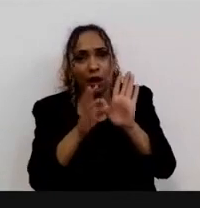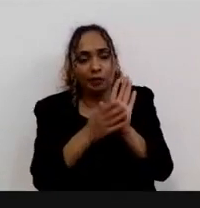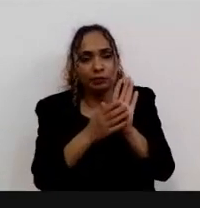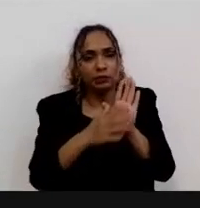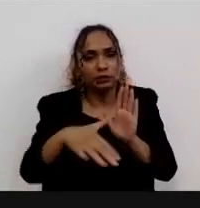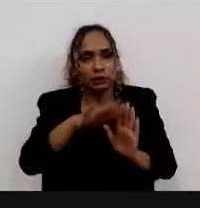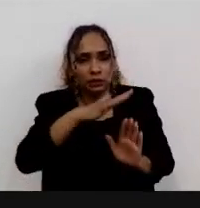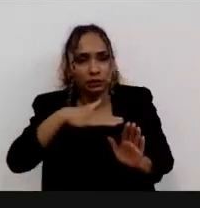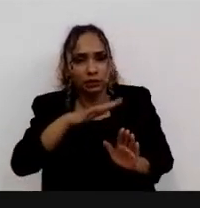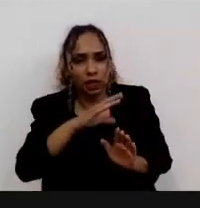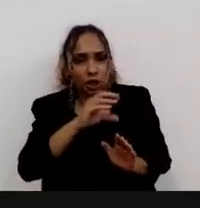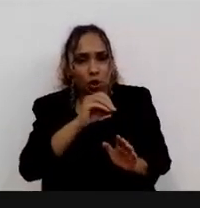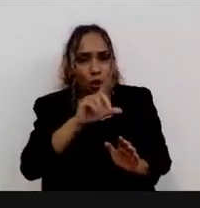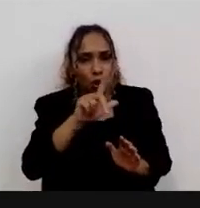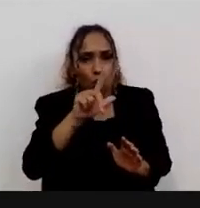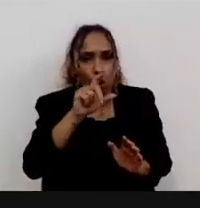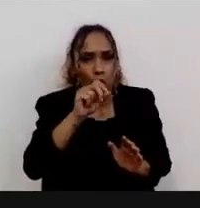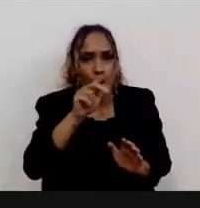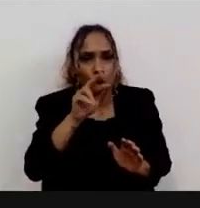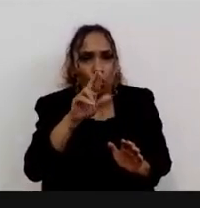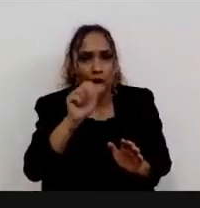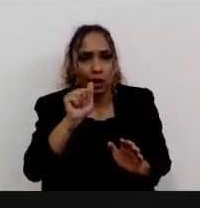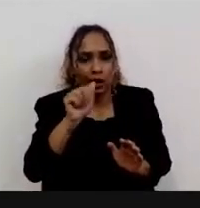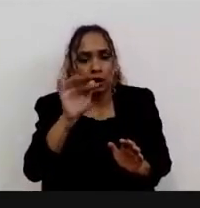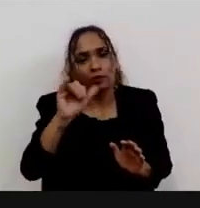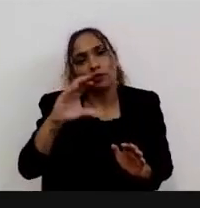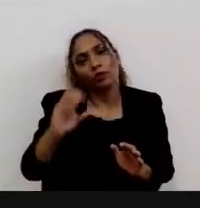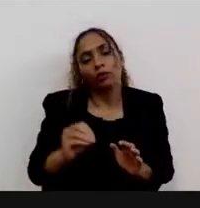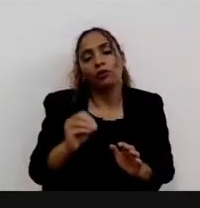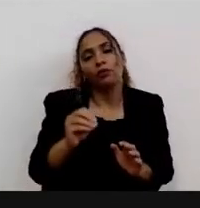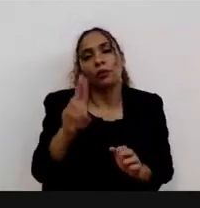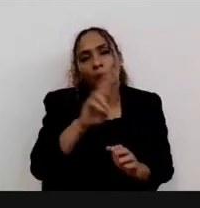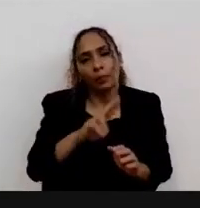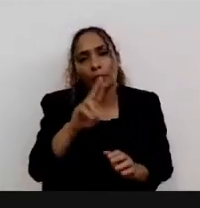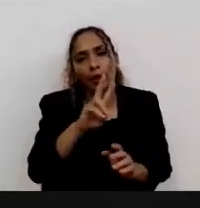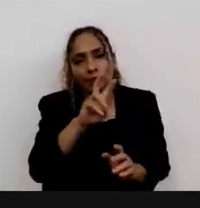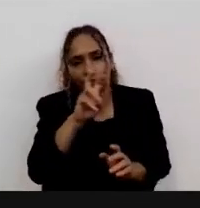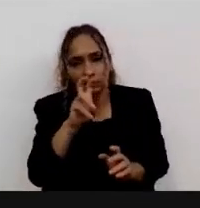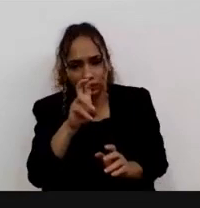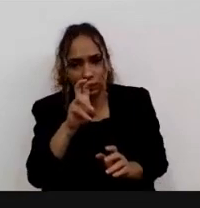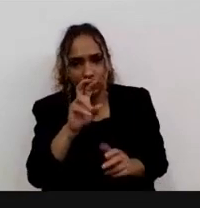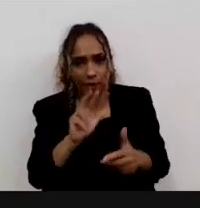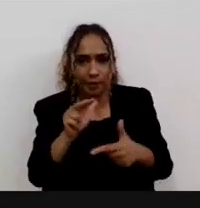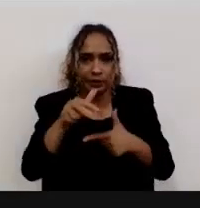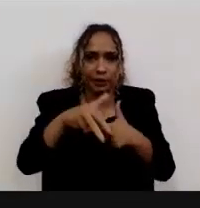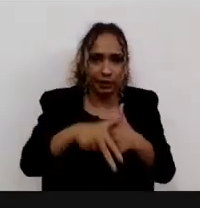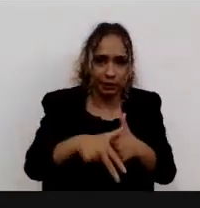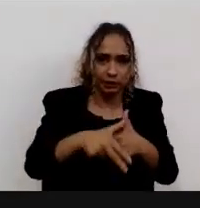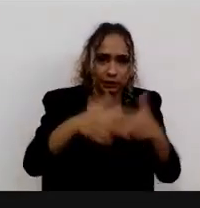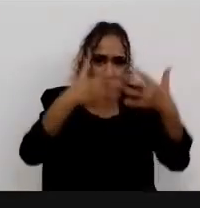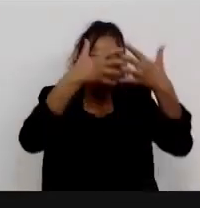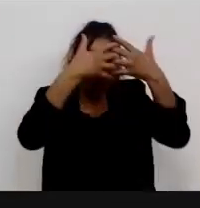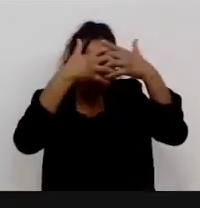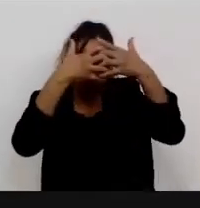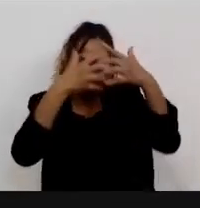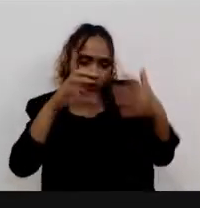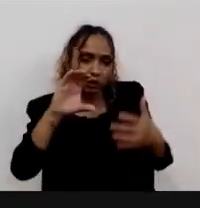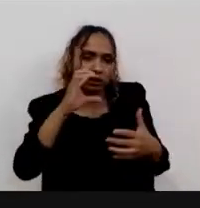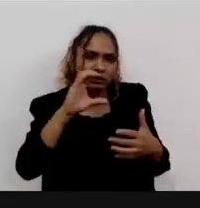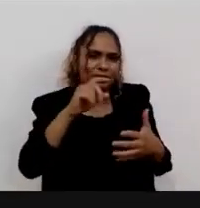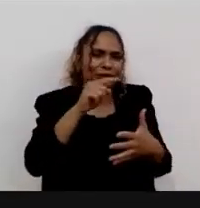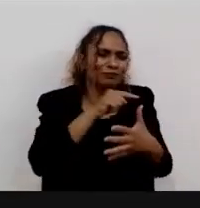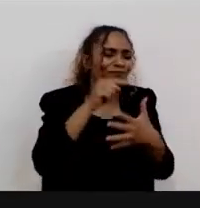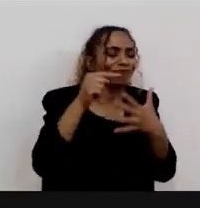mundo holográfico, utilizando esse conceito do metaverso e da neurociência, de